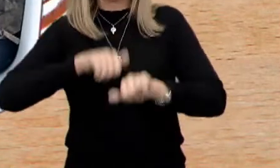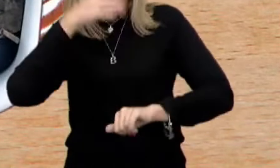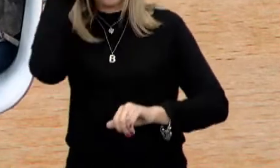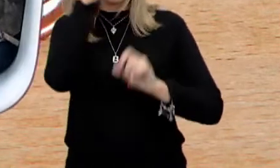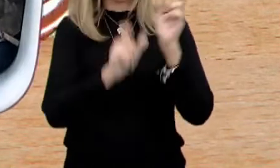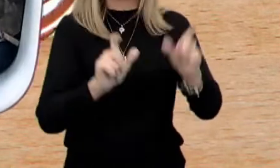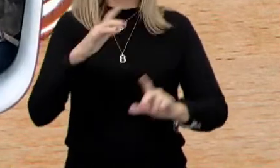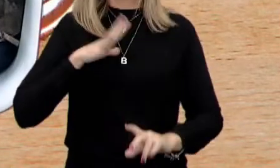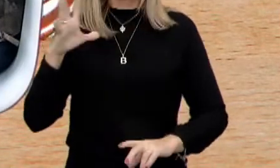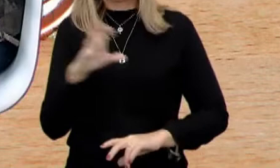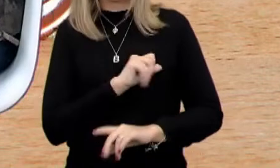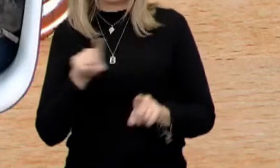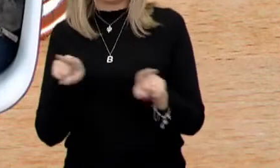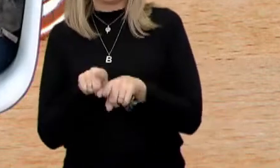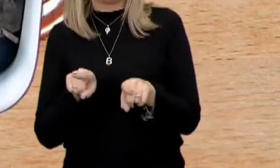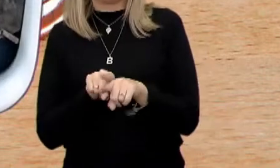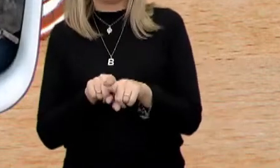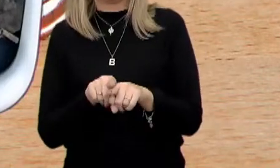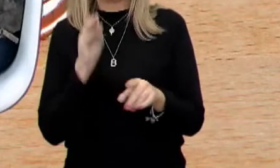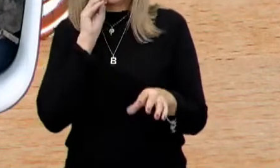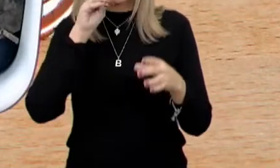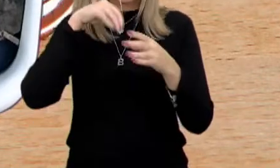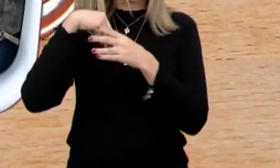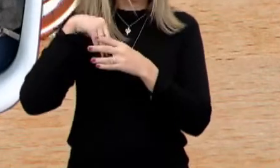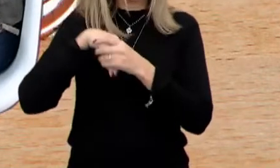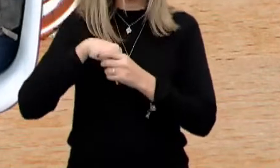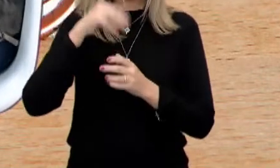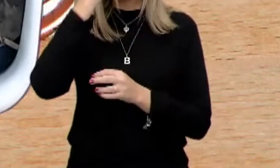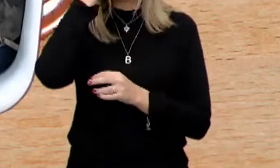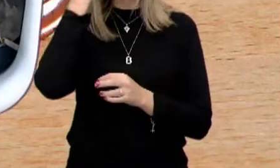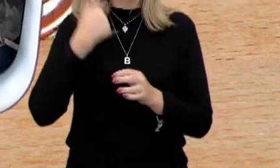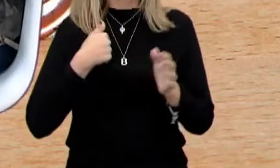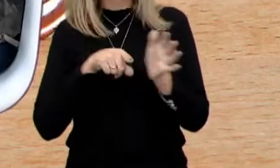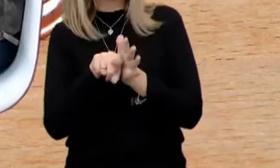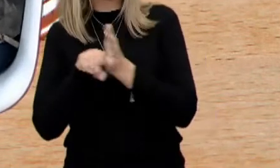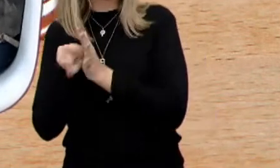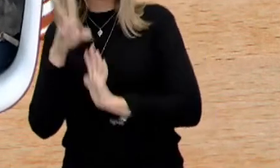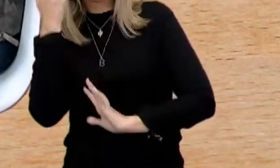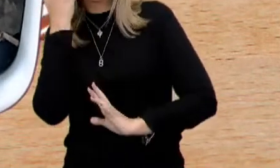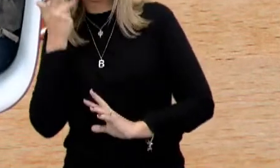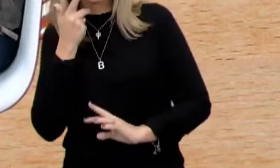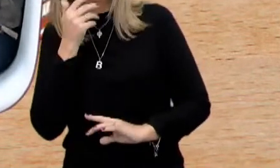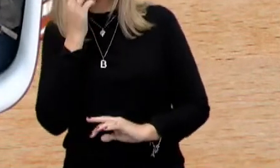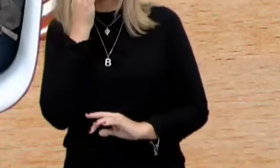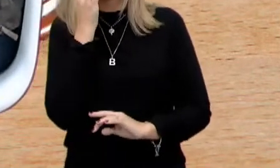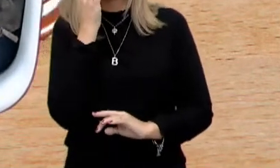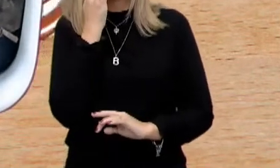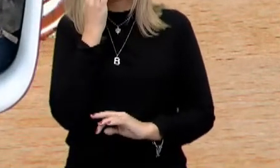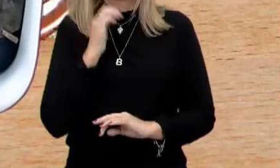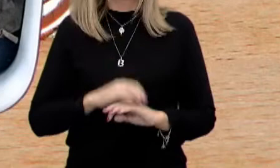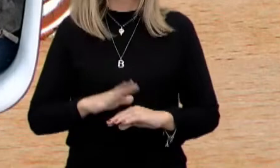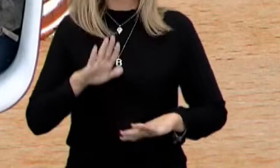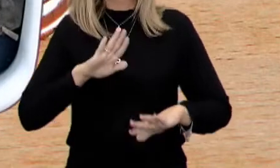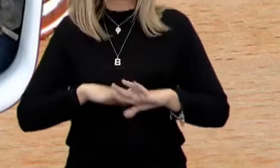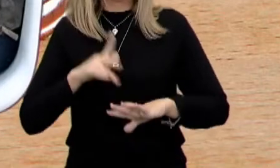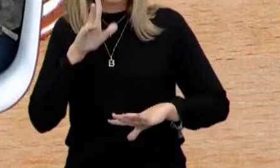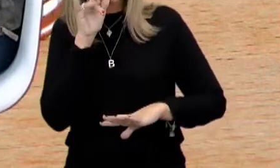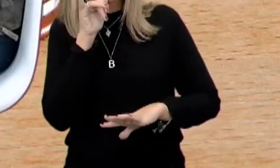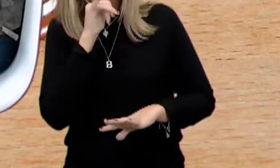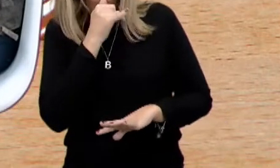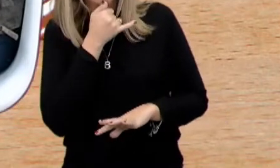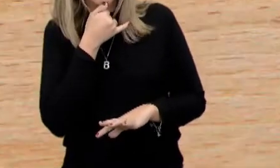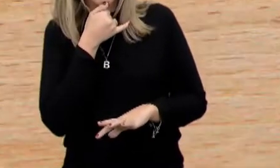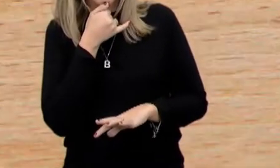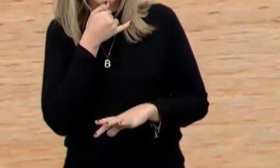o amor causa ação. Então, dentro da minha pesquisa da causa animal, naquele mar de tristeza,